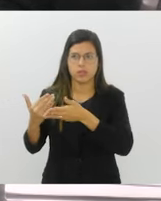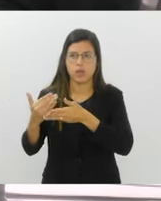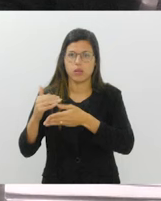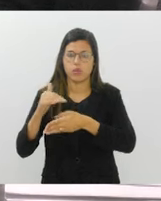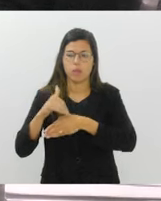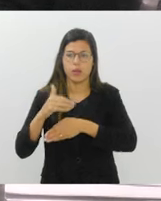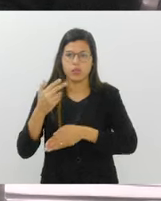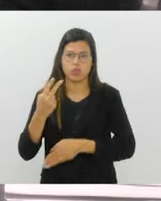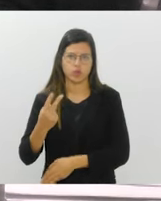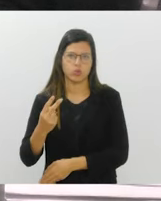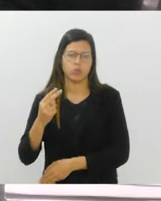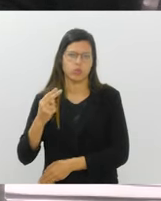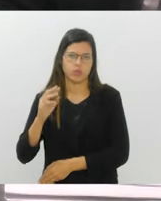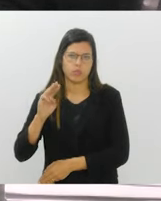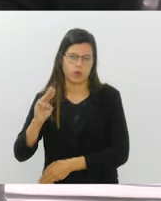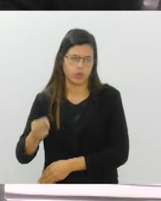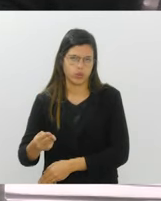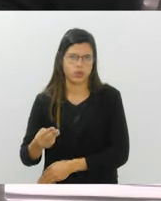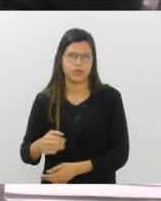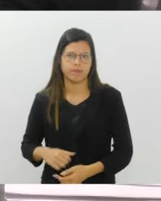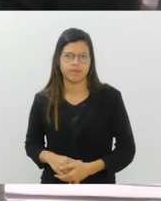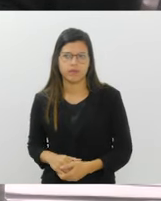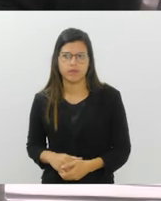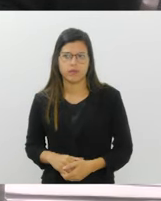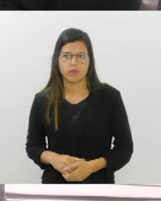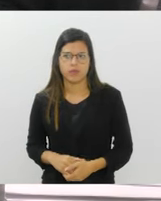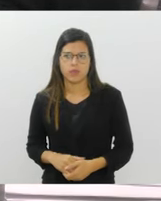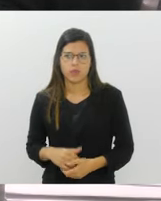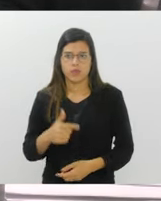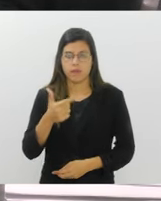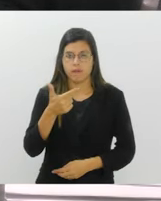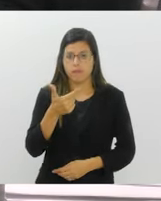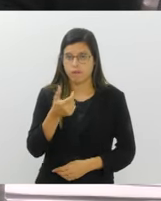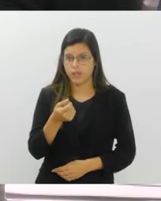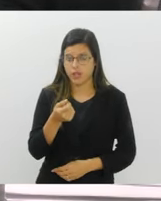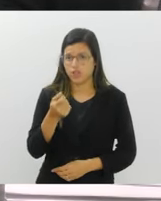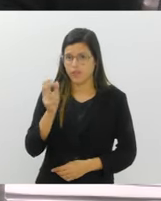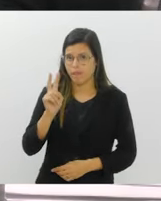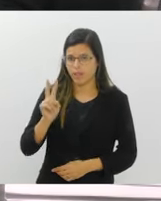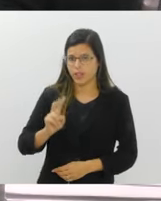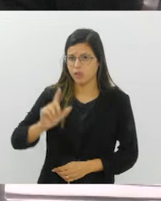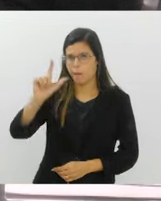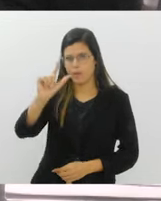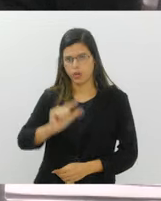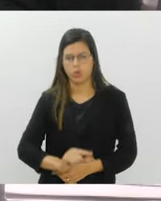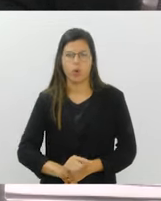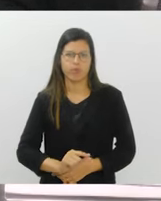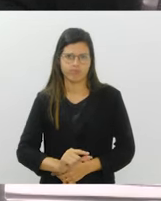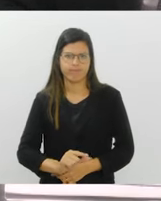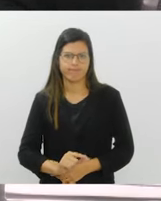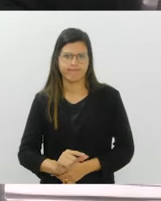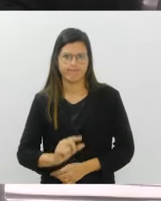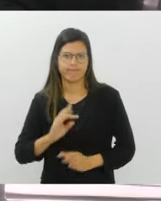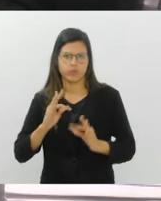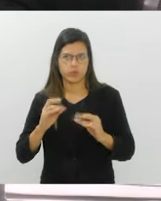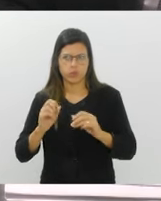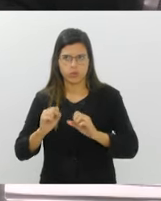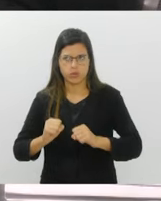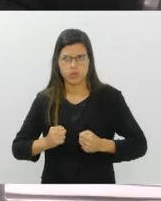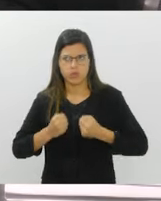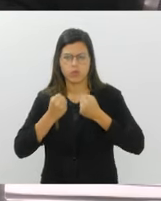milhões. Então, 20 vezes menos. Então, todo esse esforço de acúmulo,